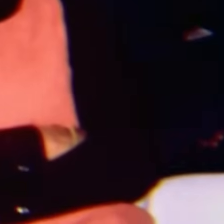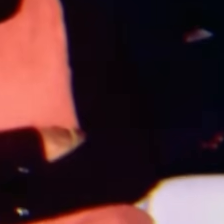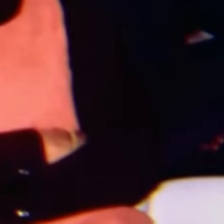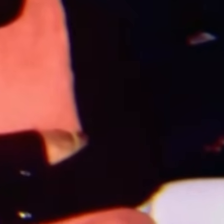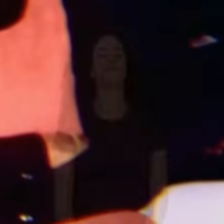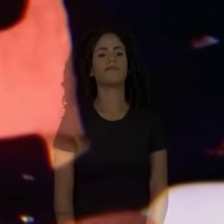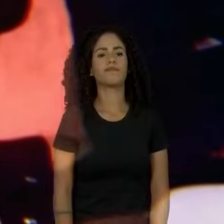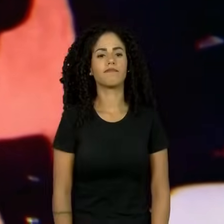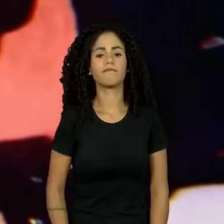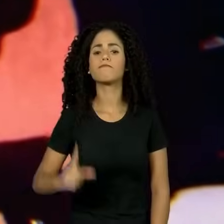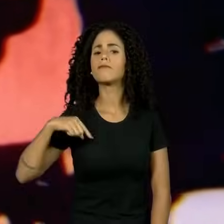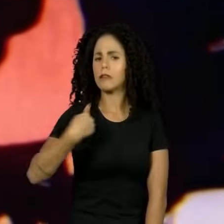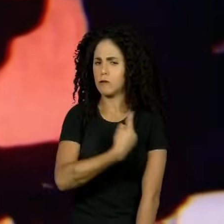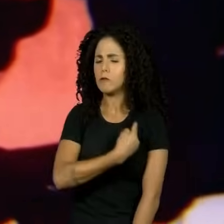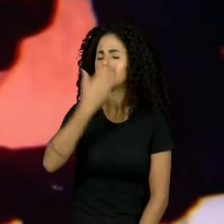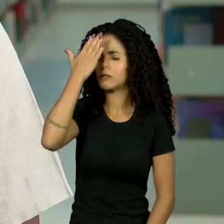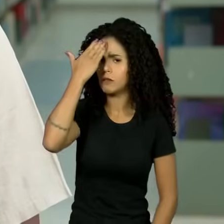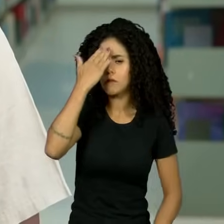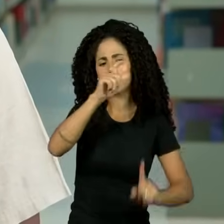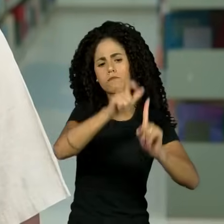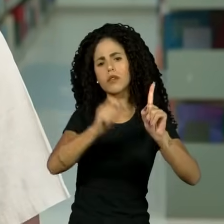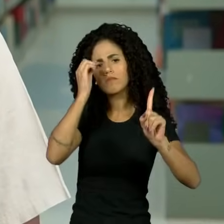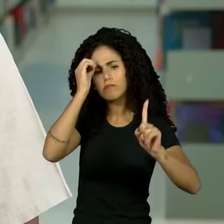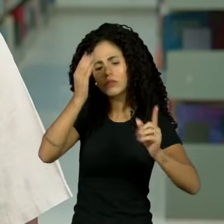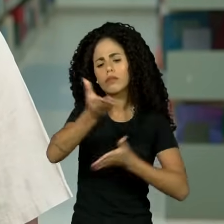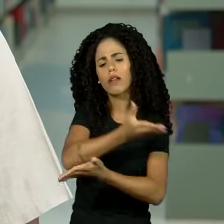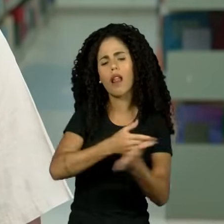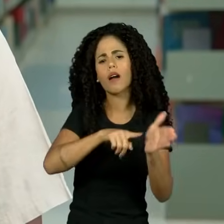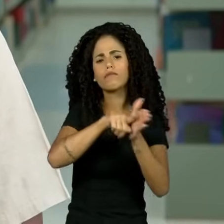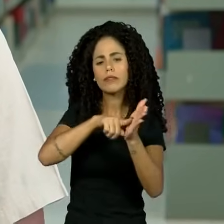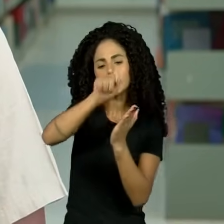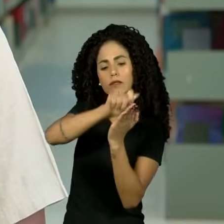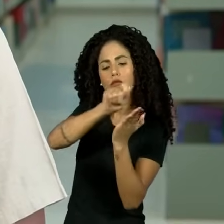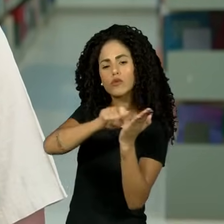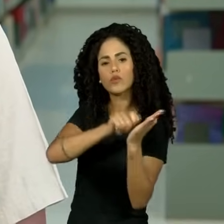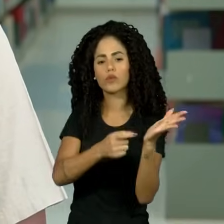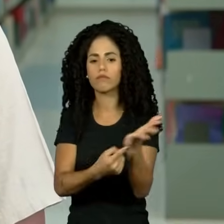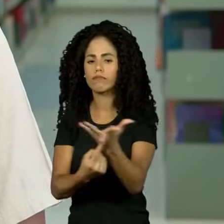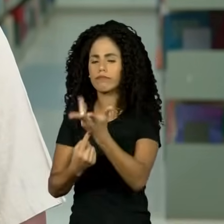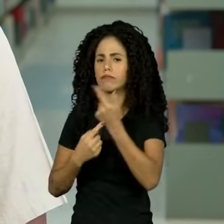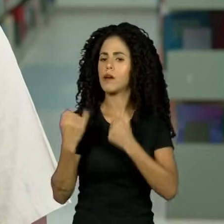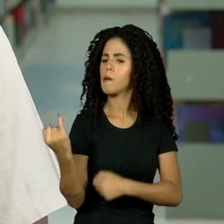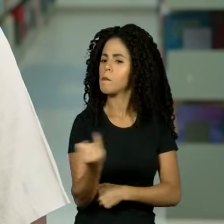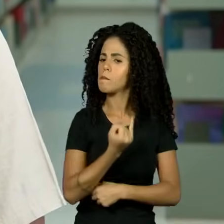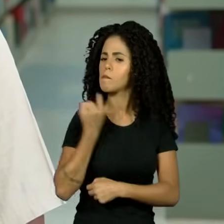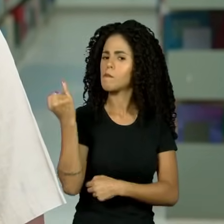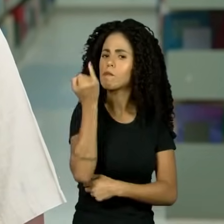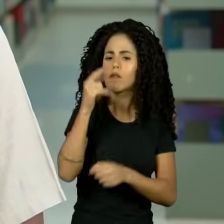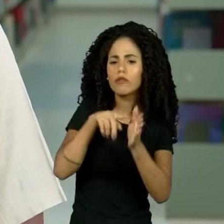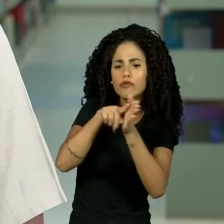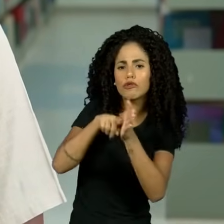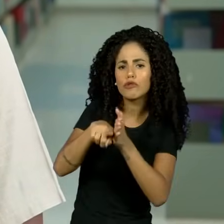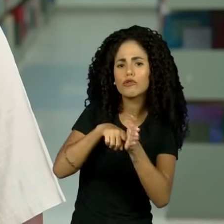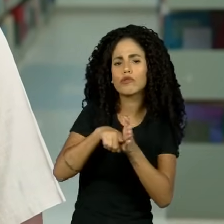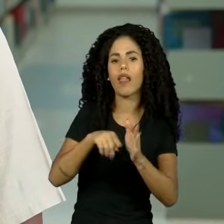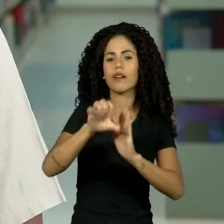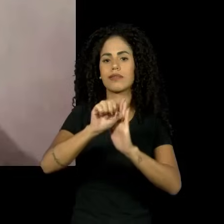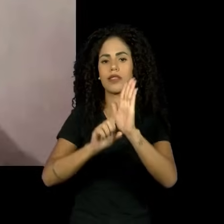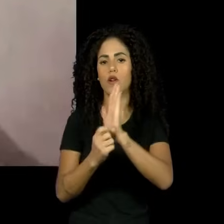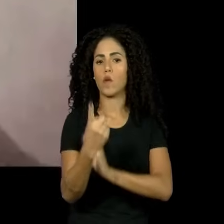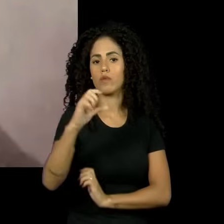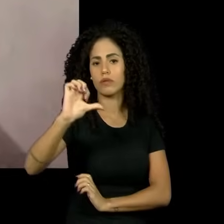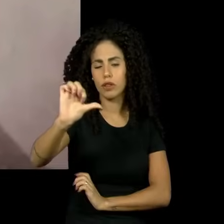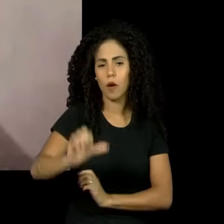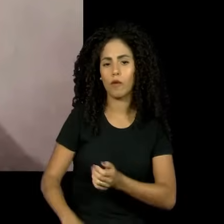A gente tem intelectuais, escritores negros, artistas negros importantes, ou seja, na esfera pública, desde o século XIX,